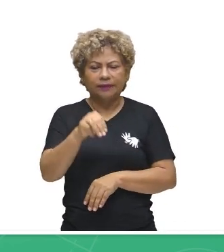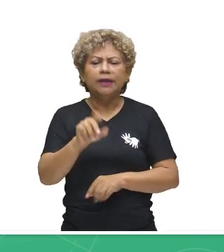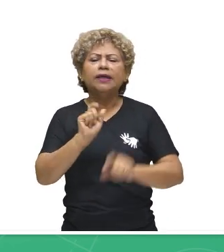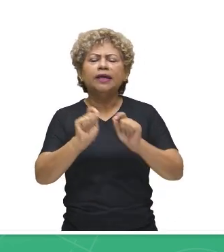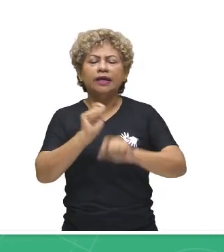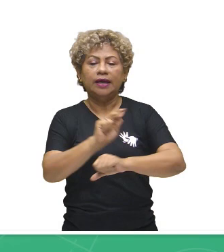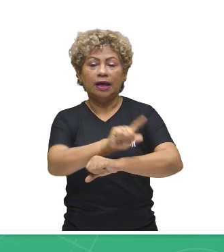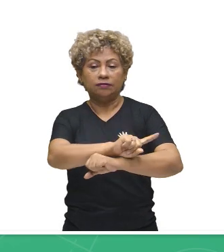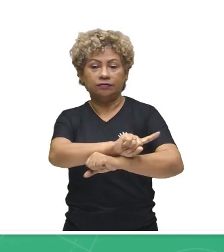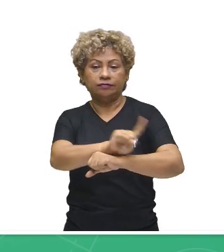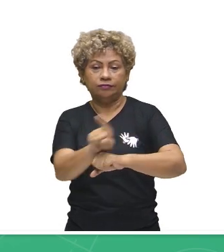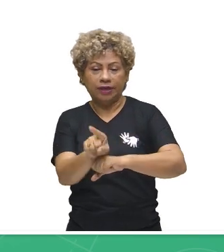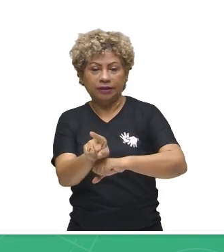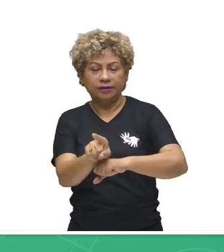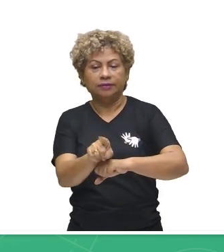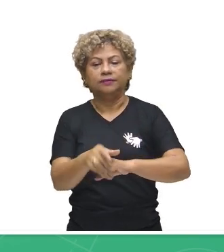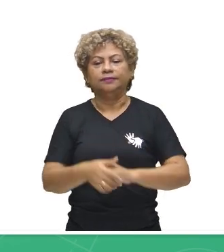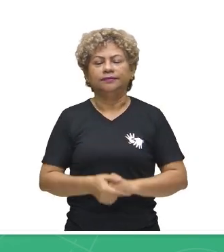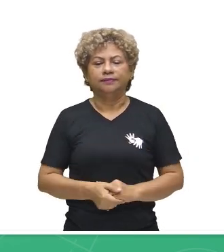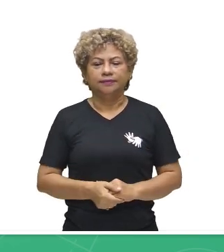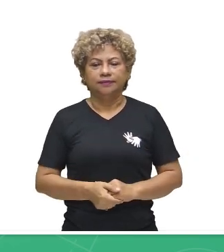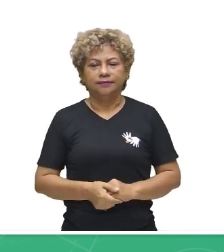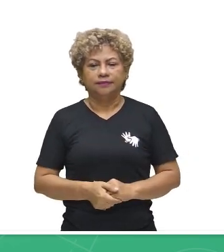Você tem o ΔS